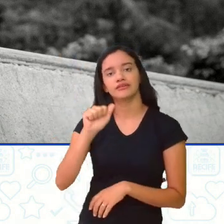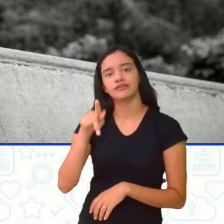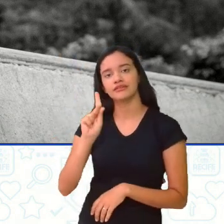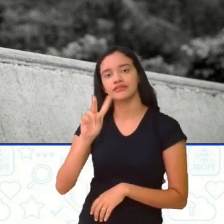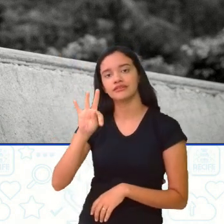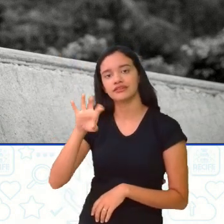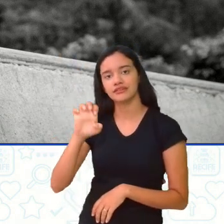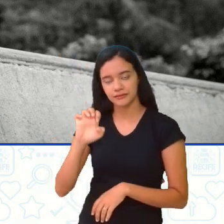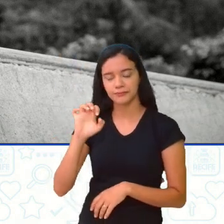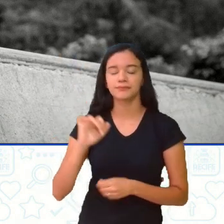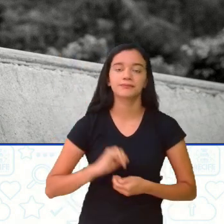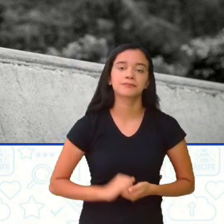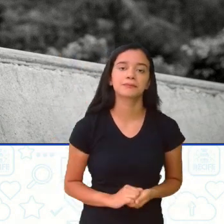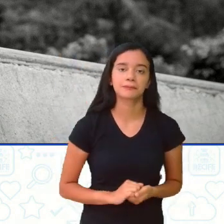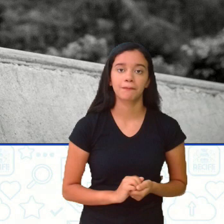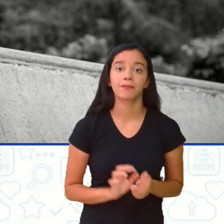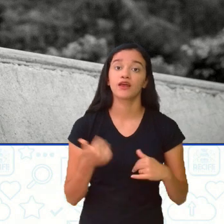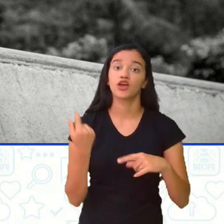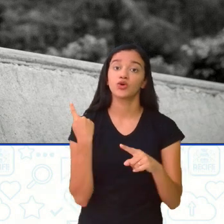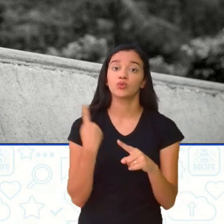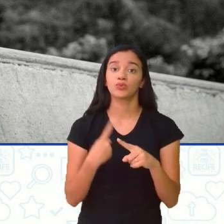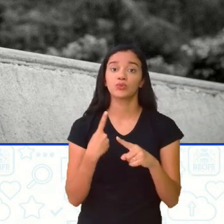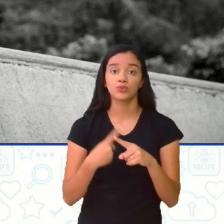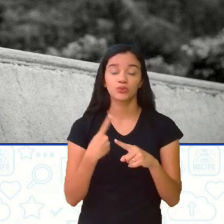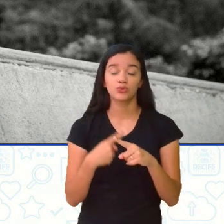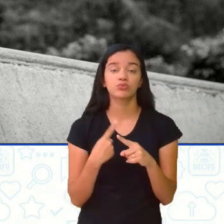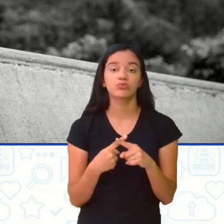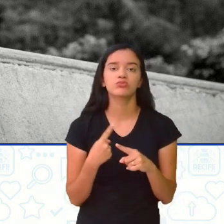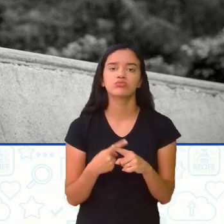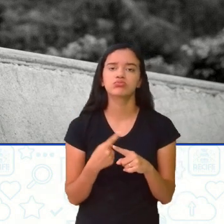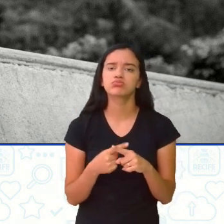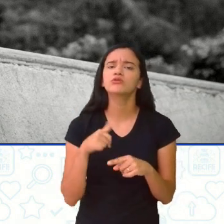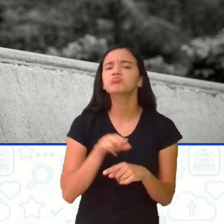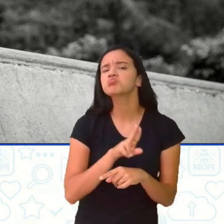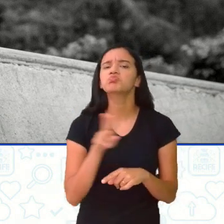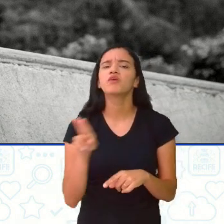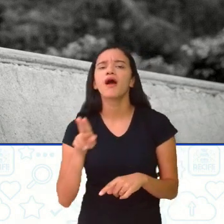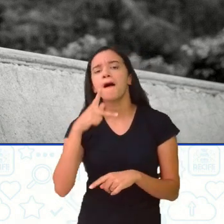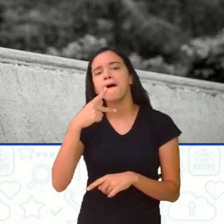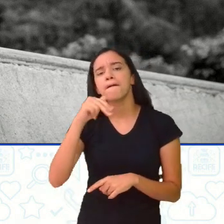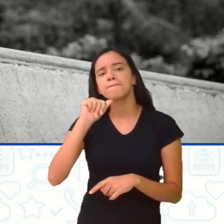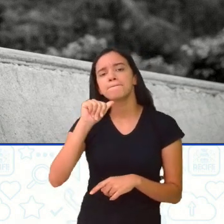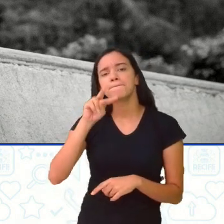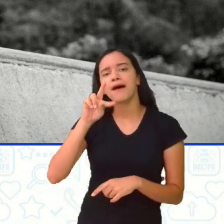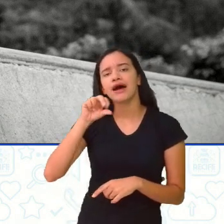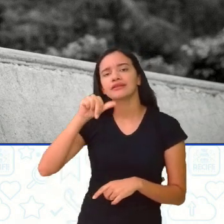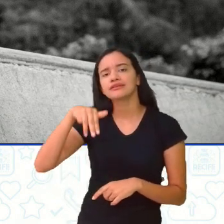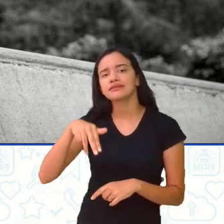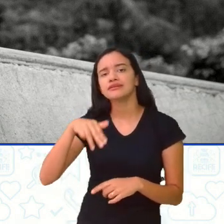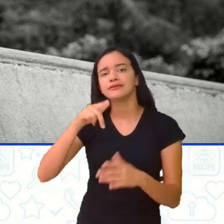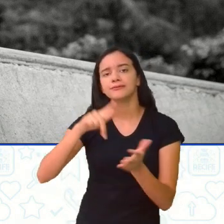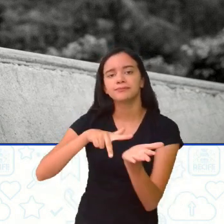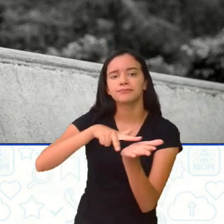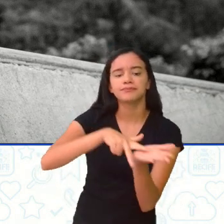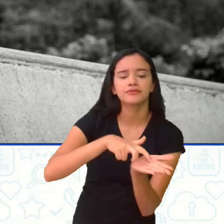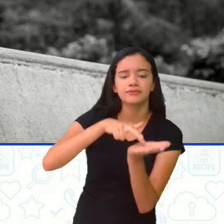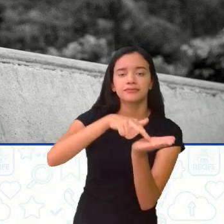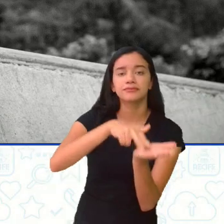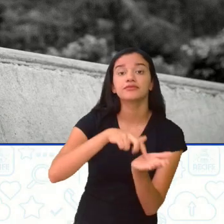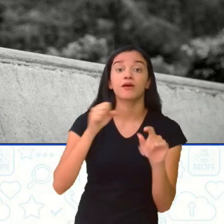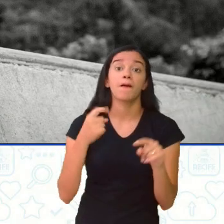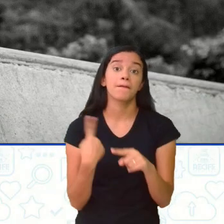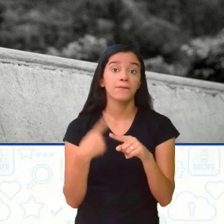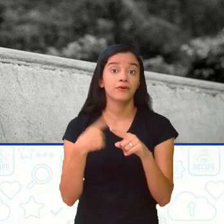skate. Então, por que eles chamam de patins em uma prancha? Porque quando o skate